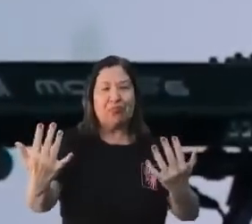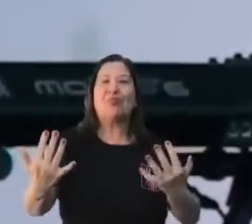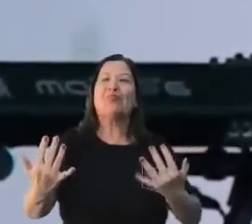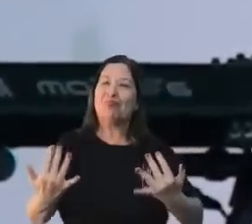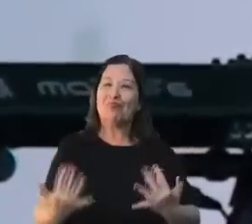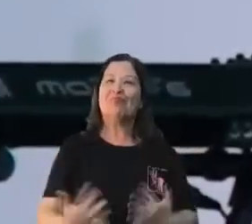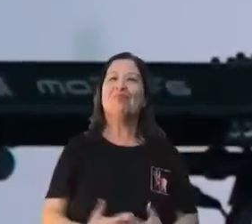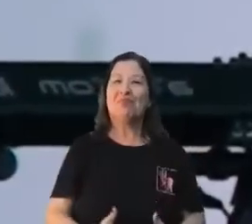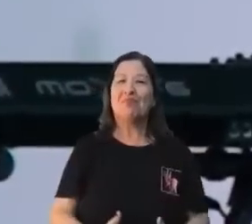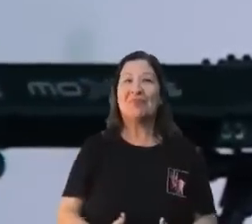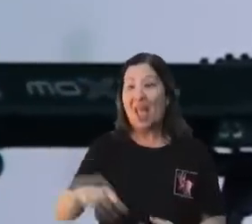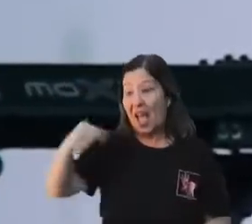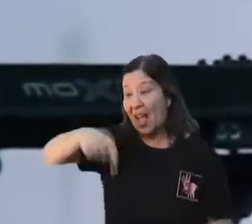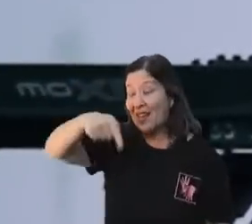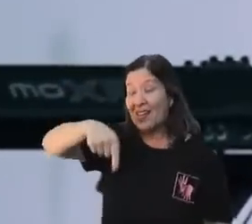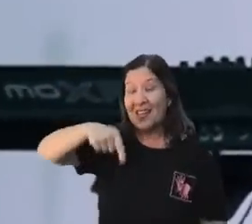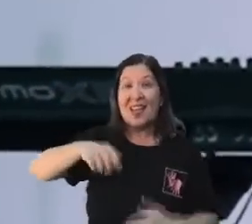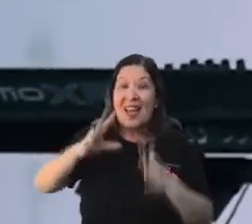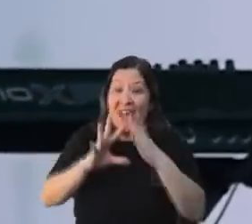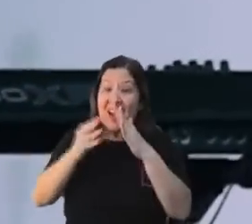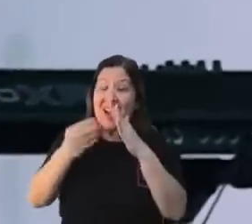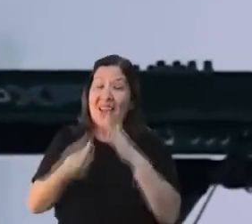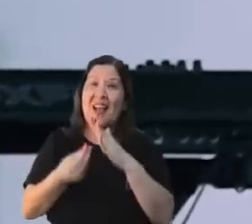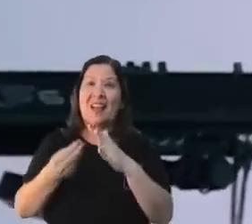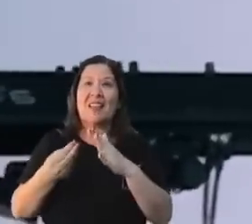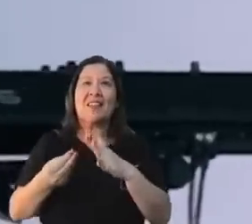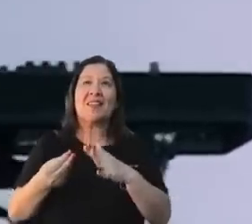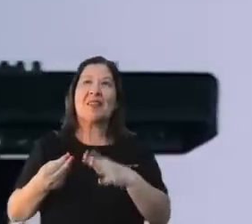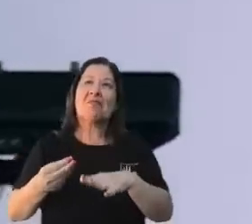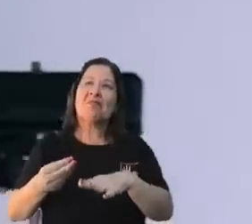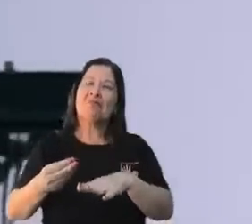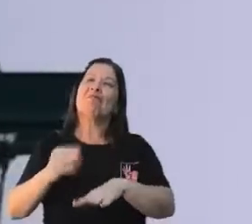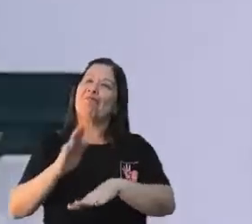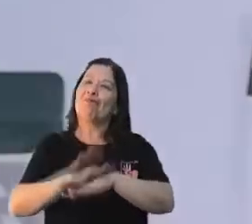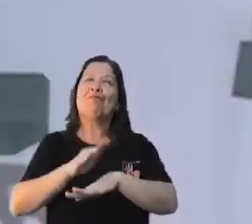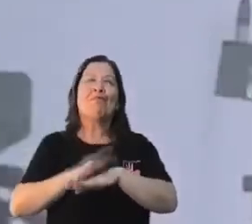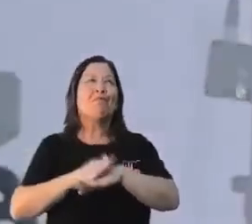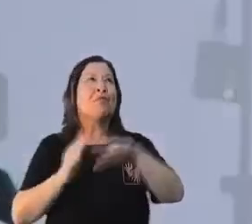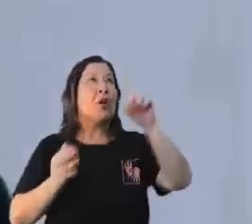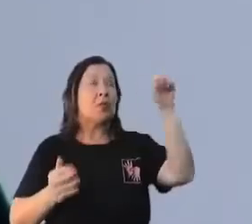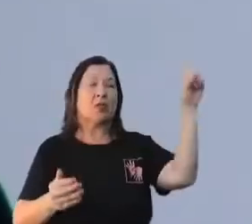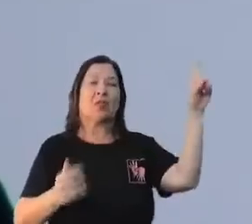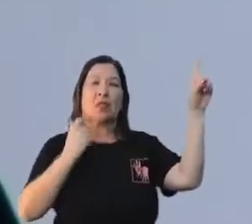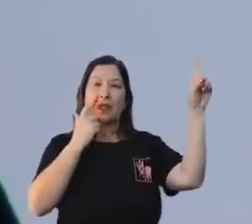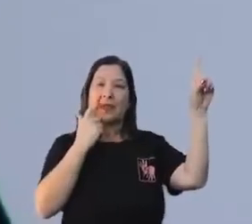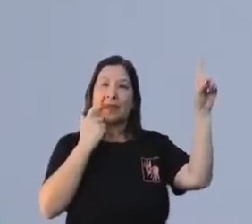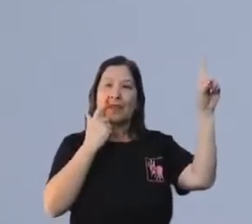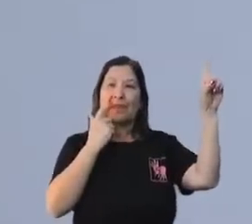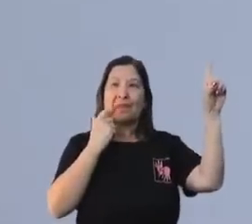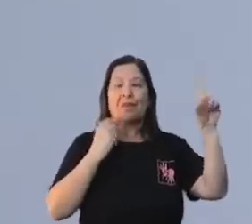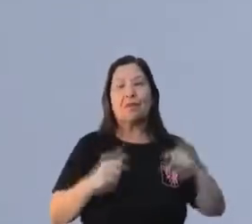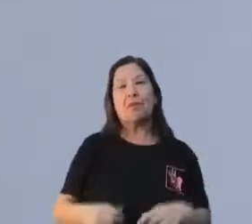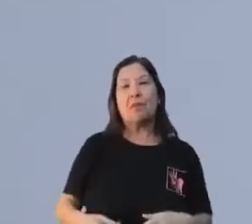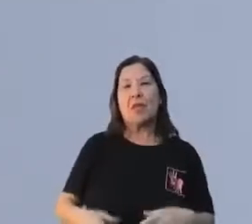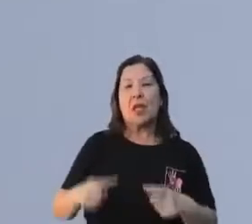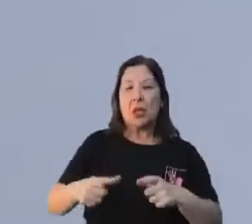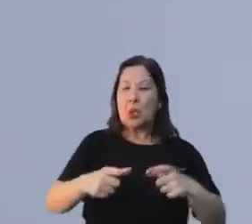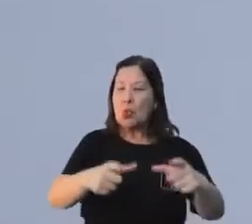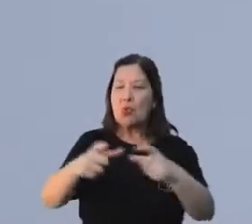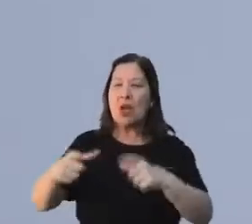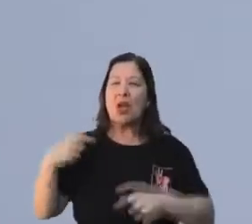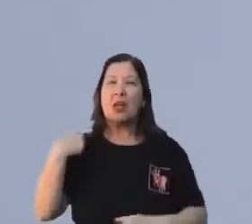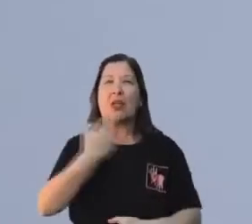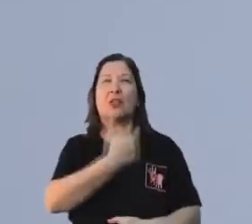Betel, Casa de Deus, para fazer deste lugar Peniel, lugar onde as pessoas verão a Deus face a face e